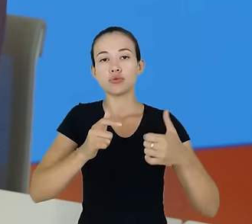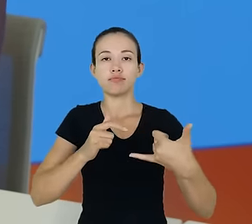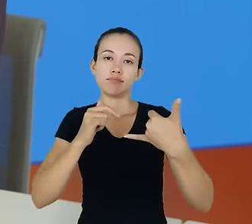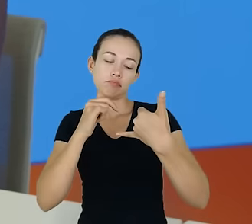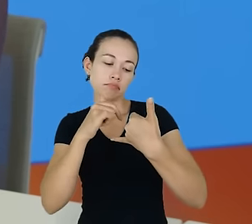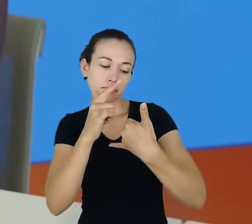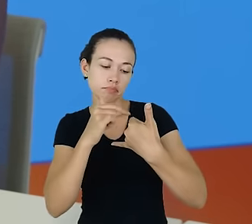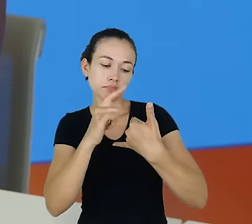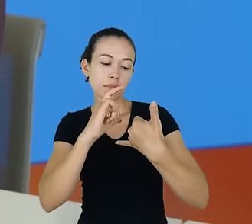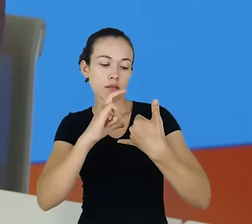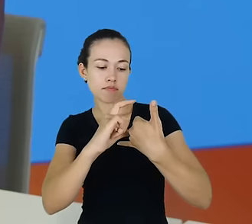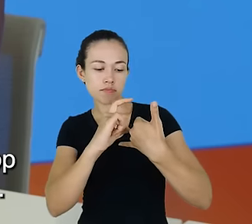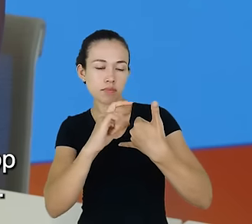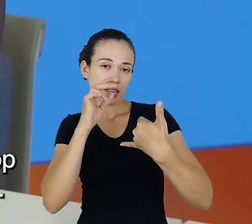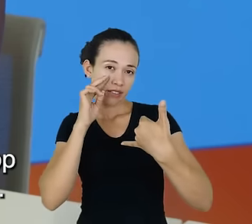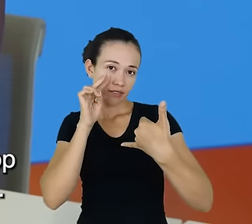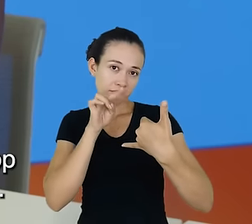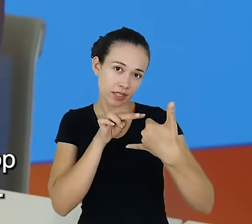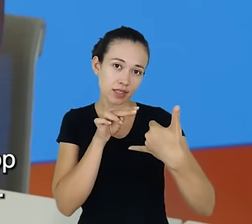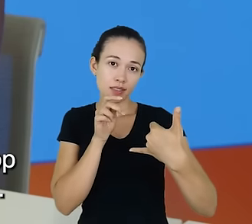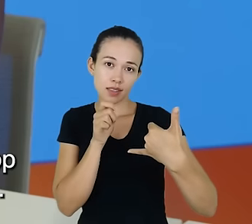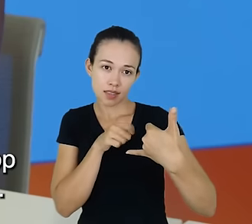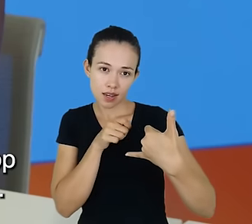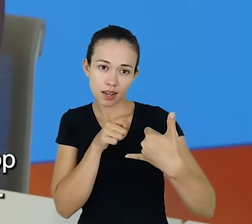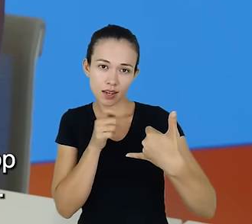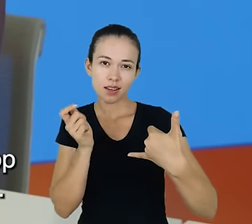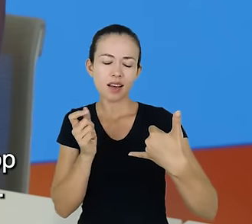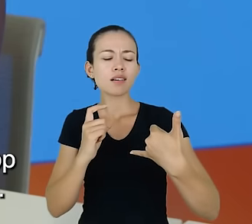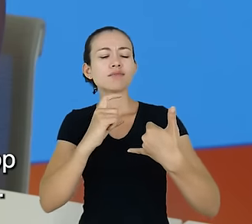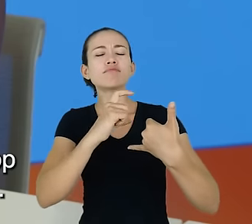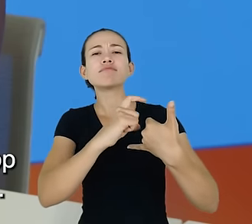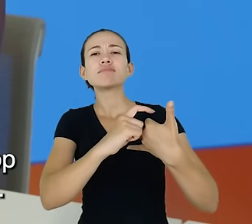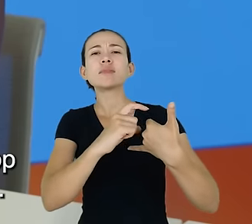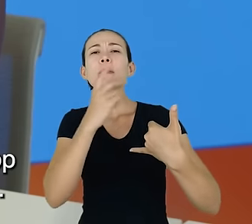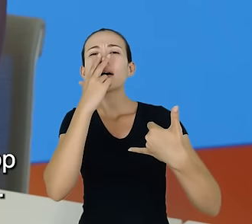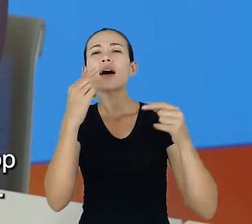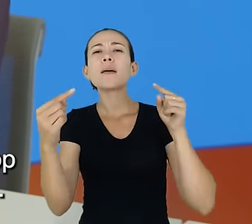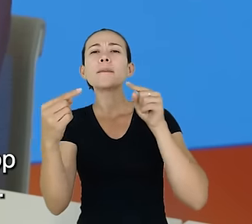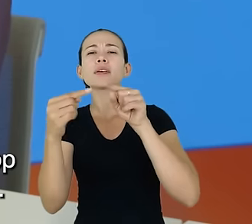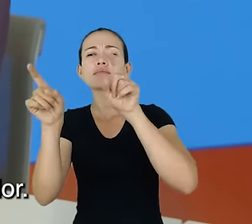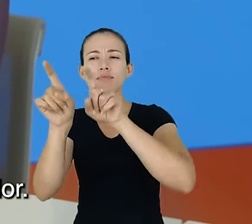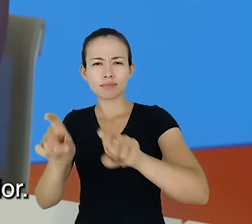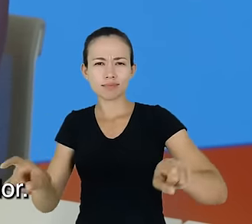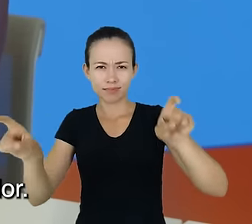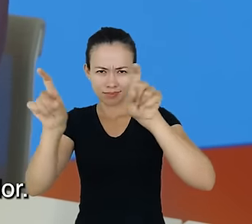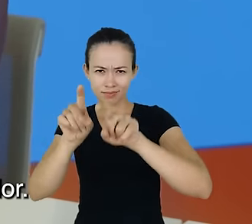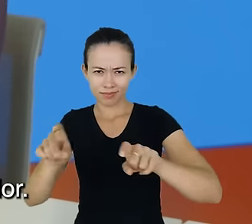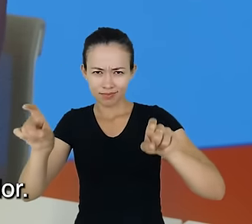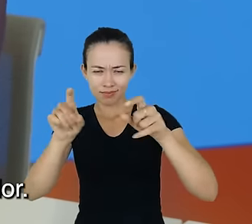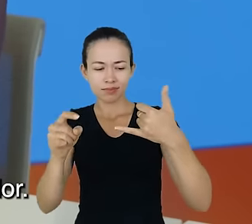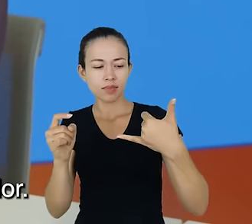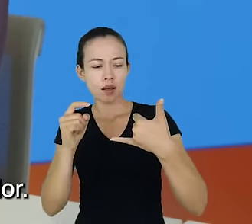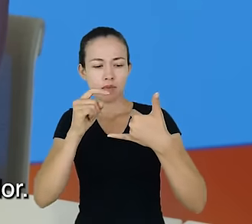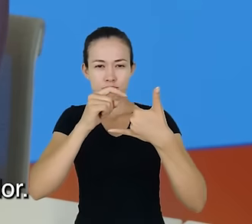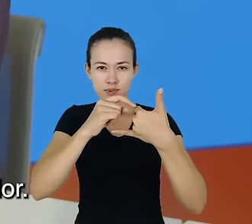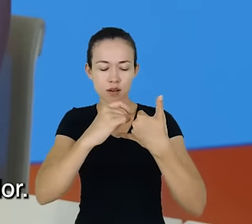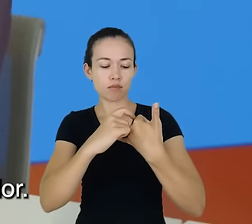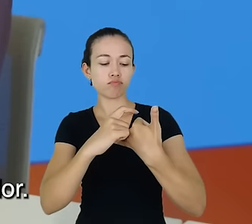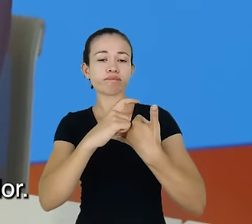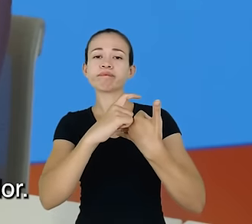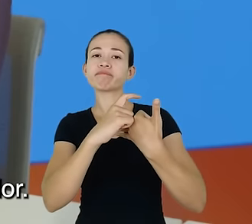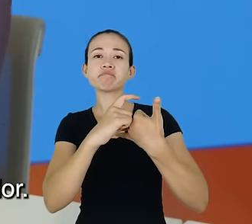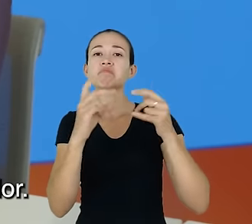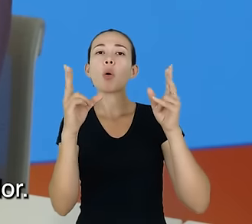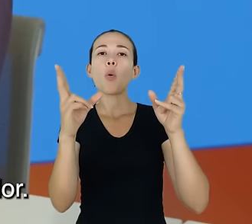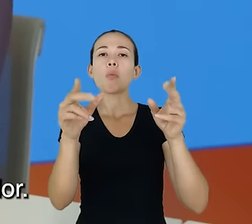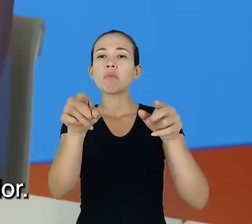e normalmente se a gente colocar como visualização desktop né pelo celular no navegador Zinho ali ele traz como se fosse o site